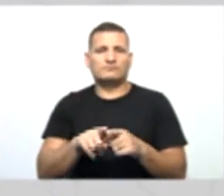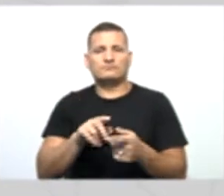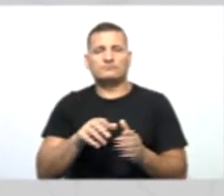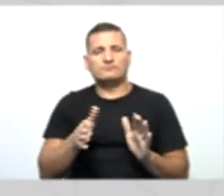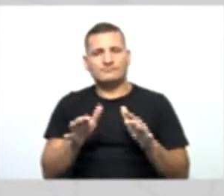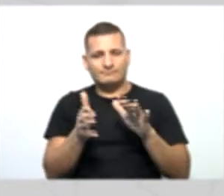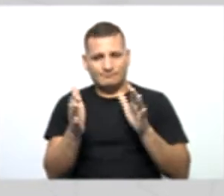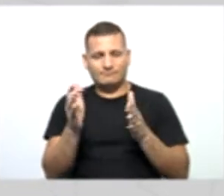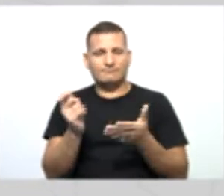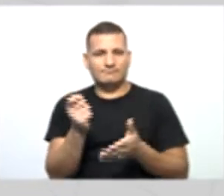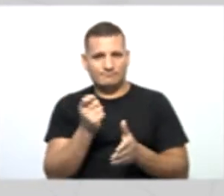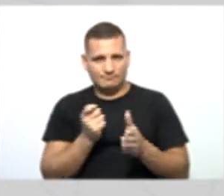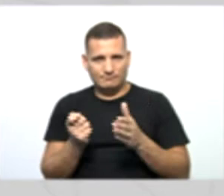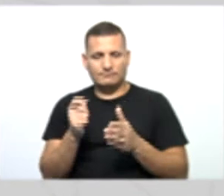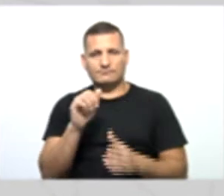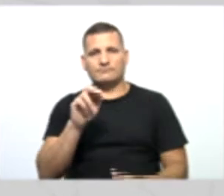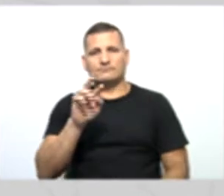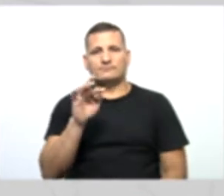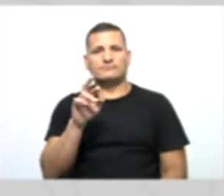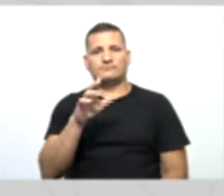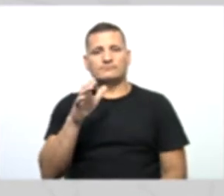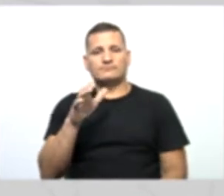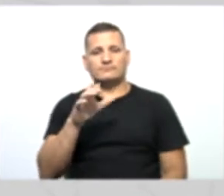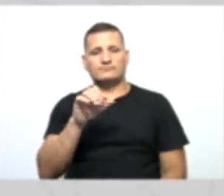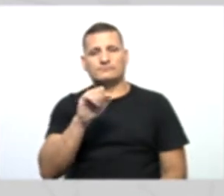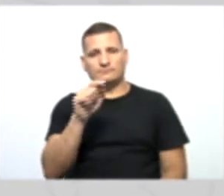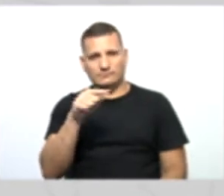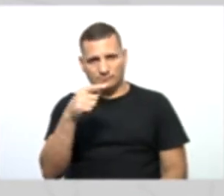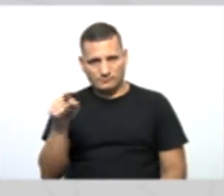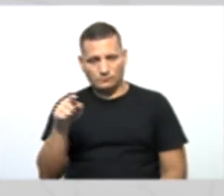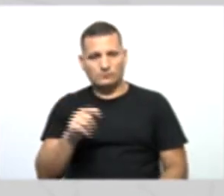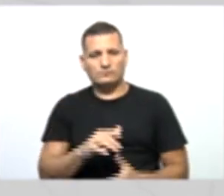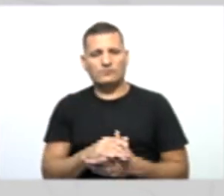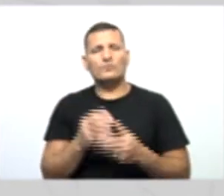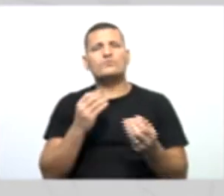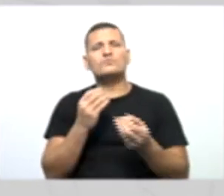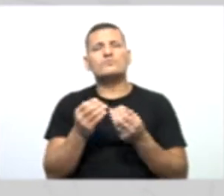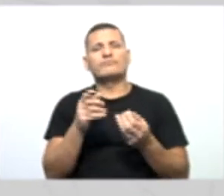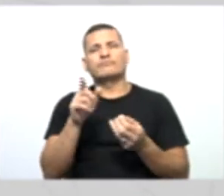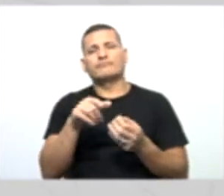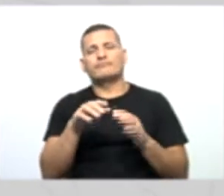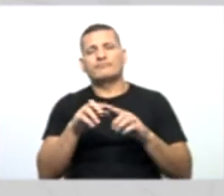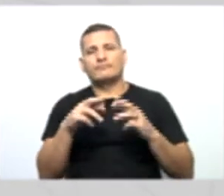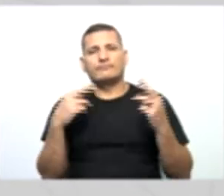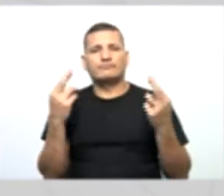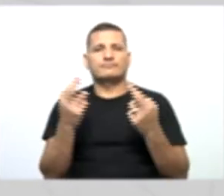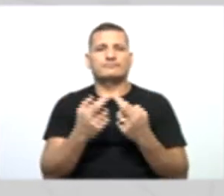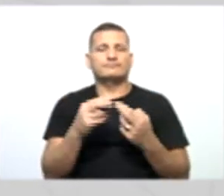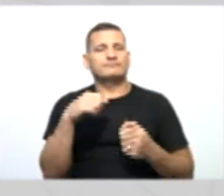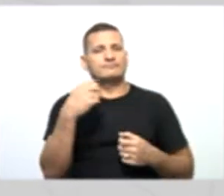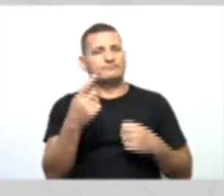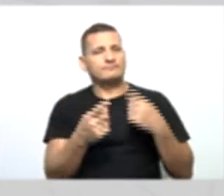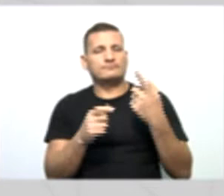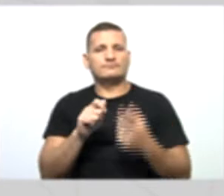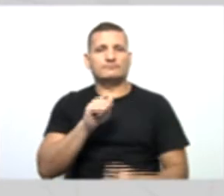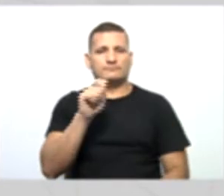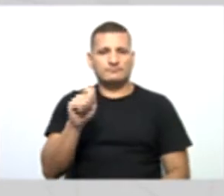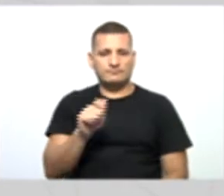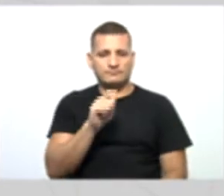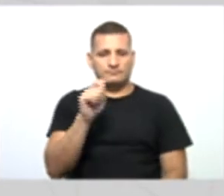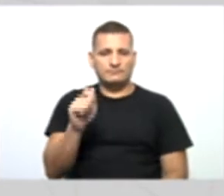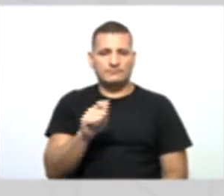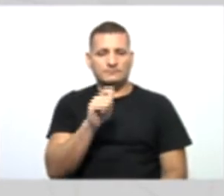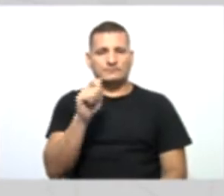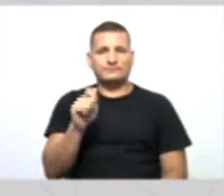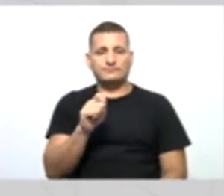como ocorre a governança entre esses negócios? Através de reuniões mensais em uma associação. Então,